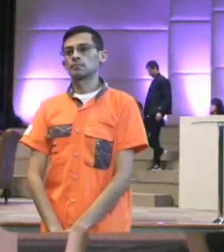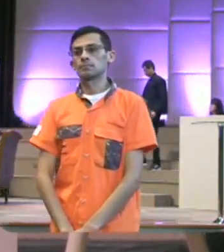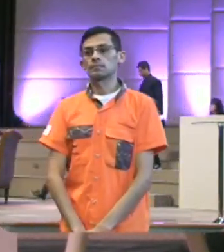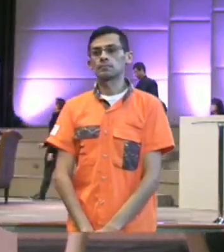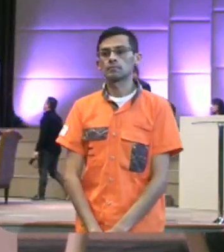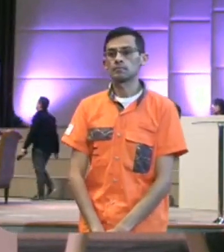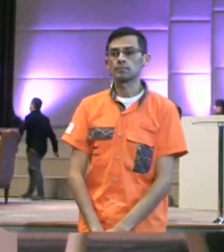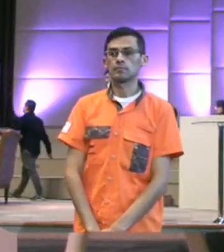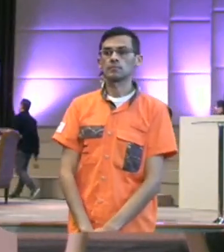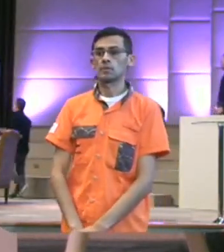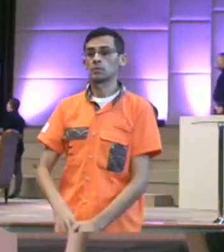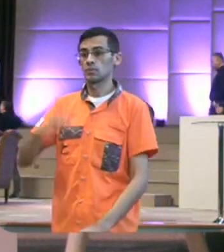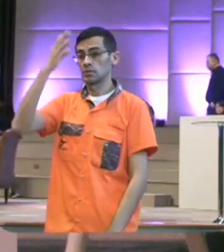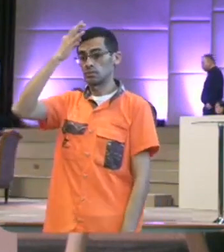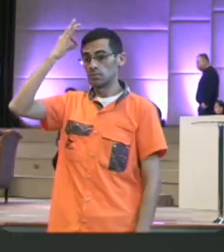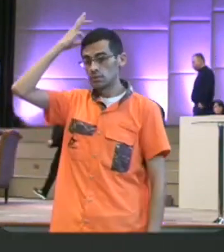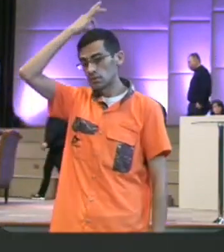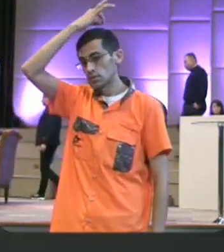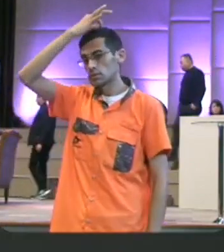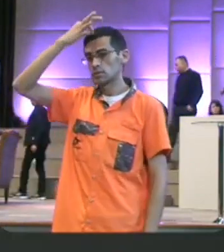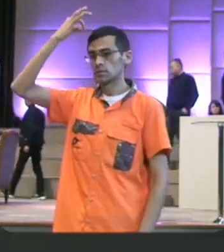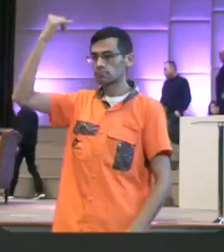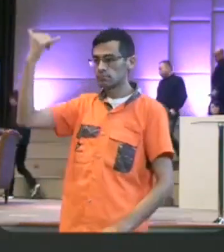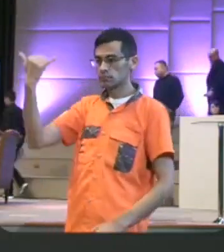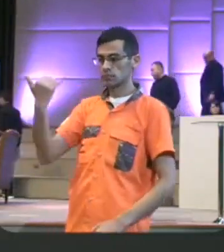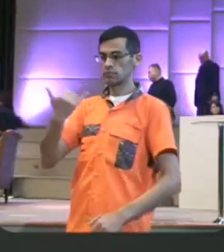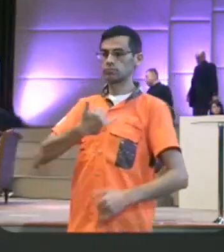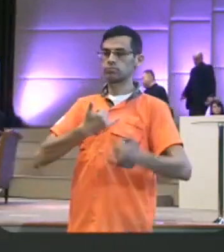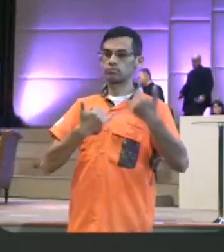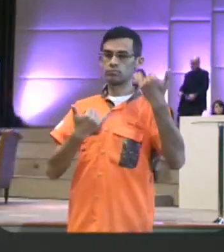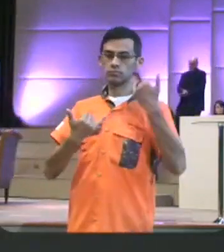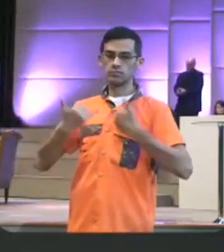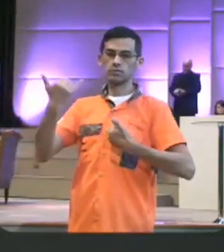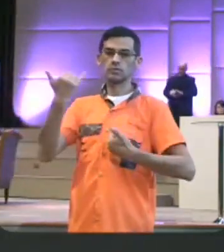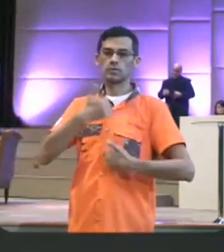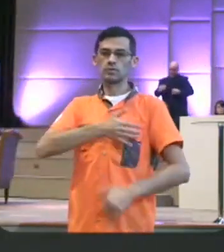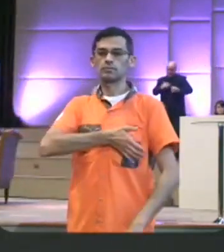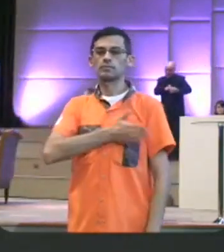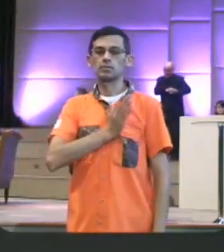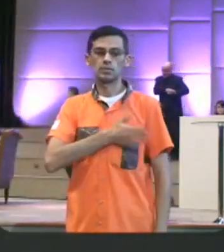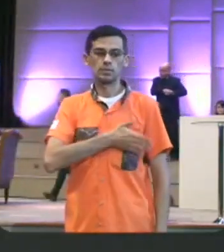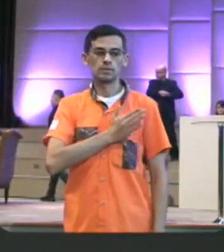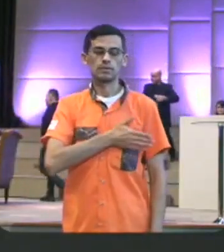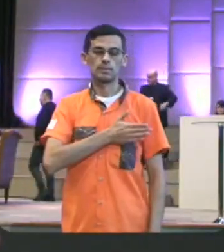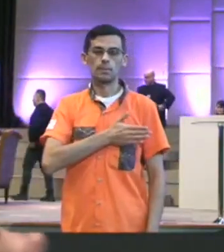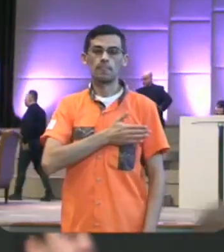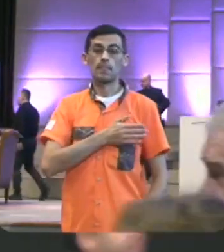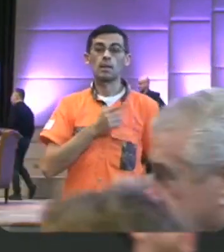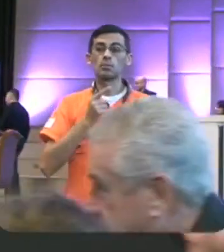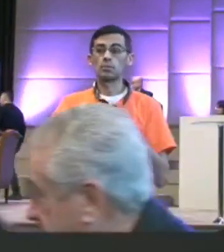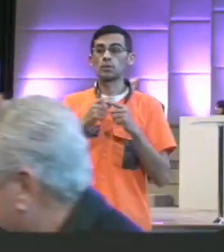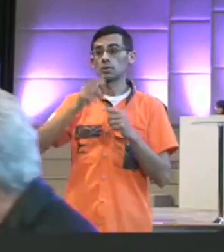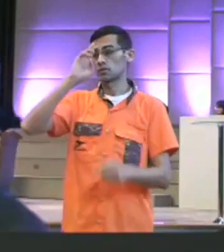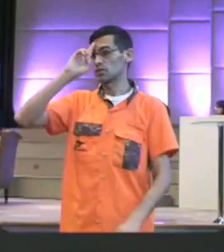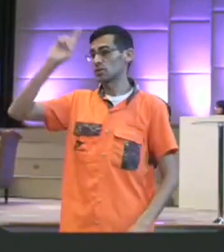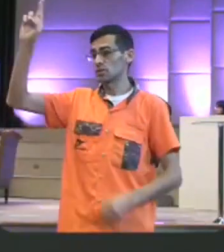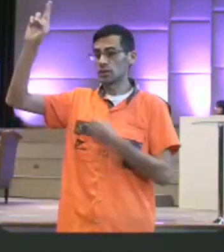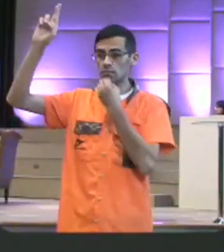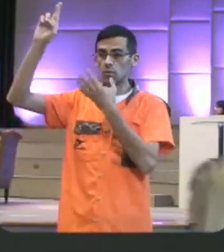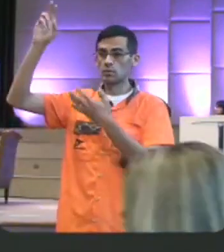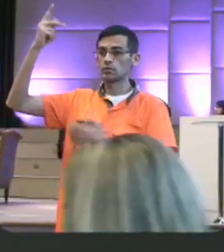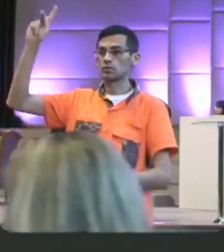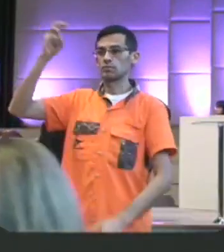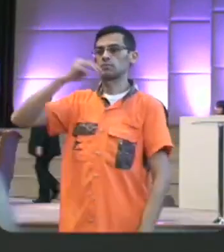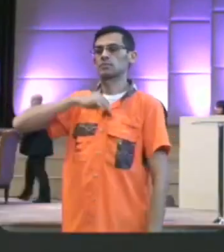de deixar o Espírito Santo ministrar sobre a nossa vida. Porque o Senhor é bom e a